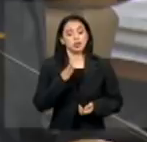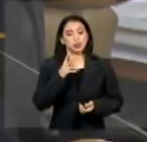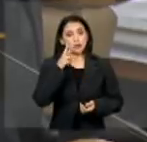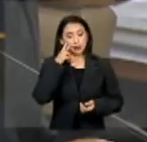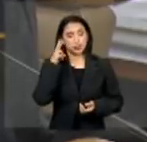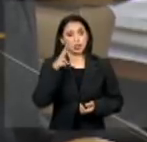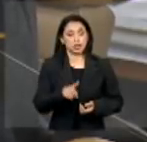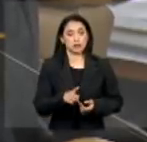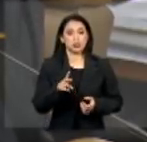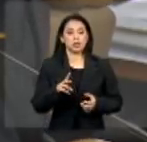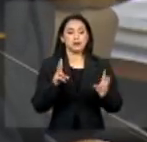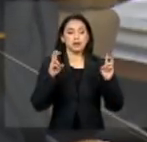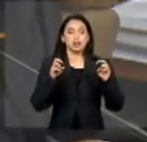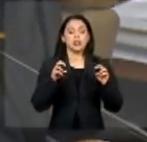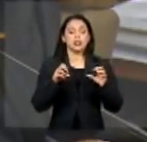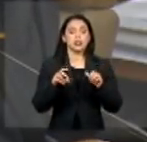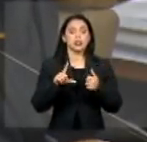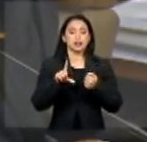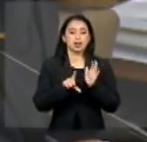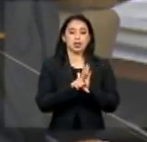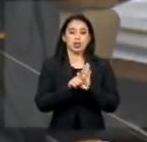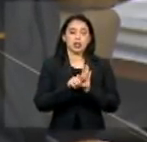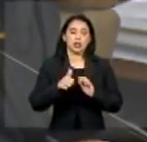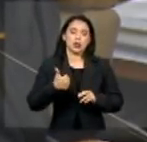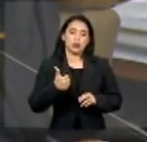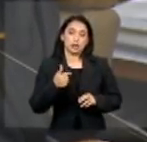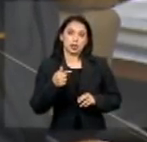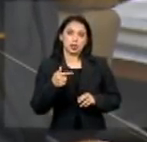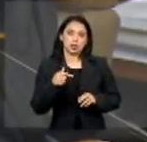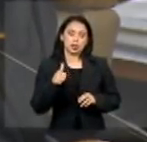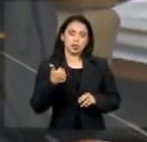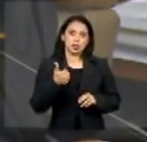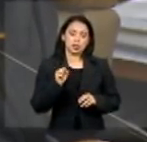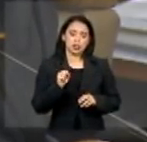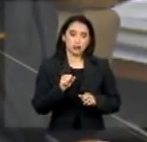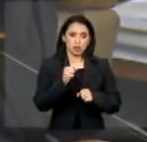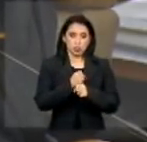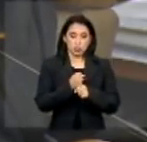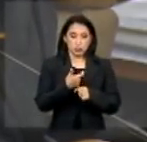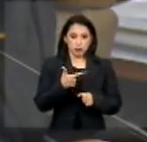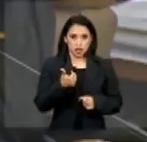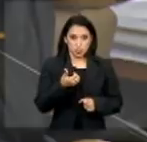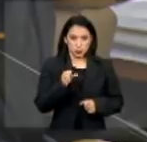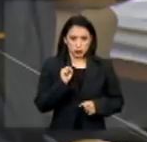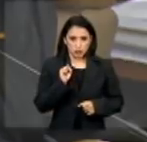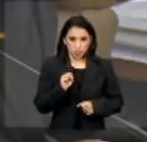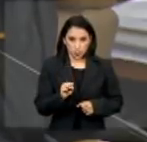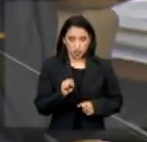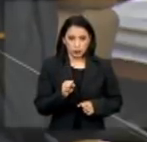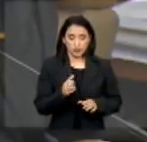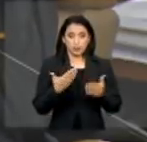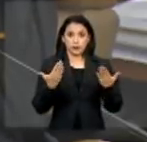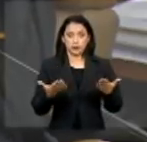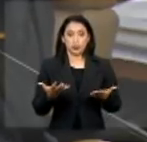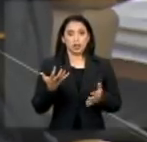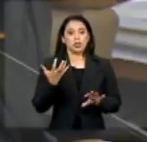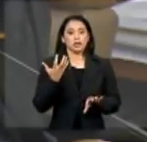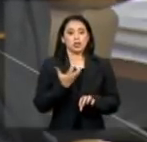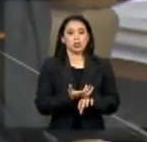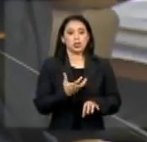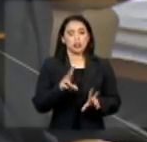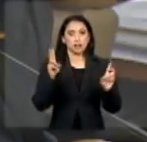pela citada lei 11 719 de 2008 a respeito dessa matéria